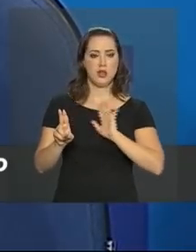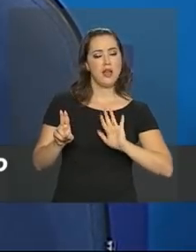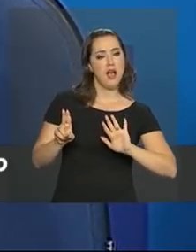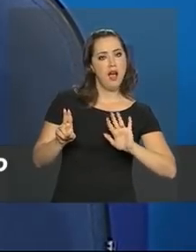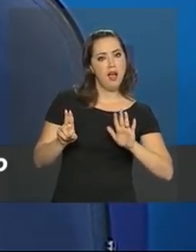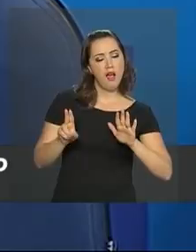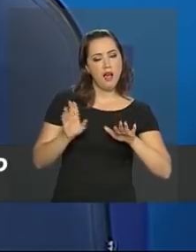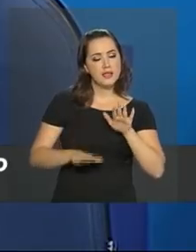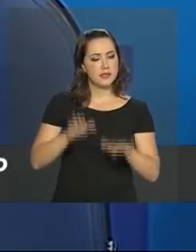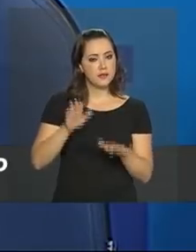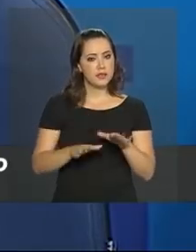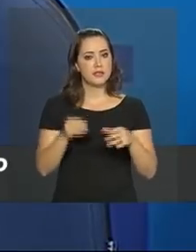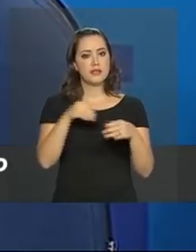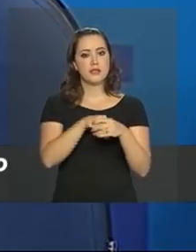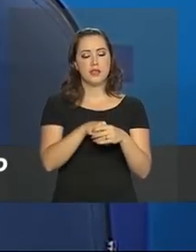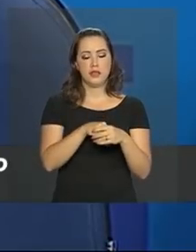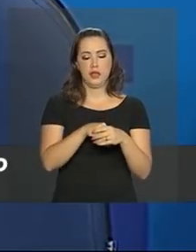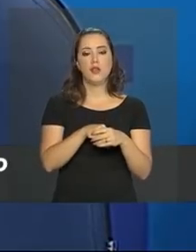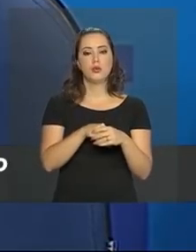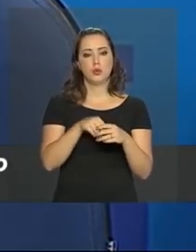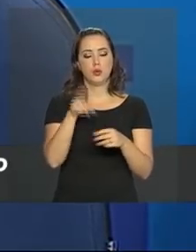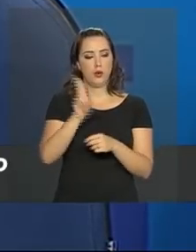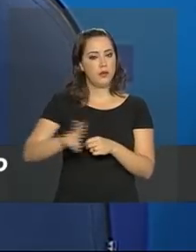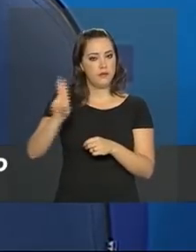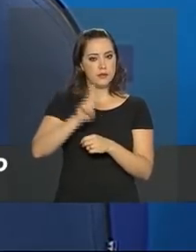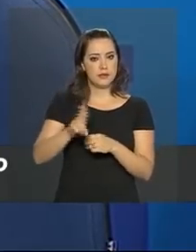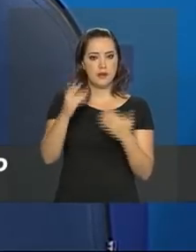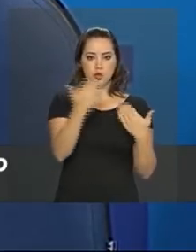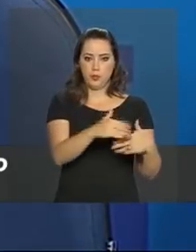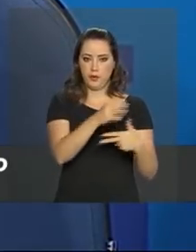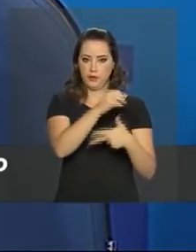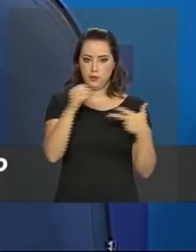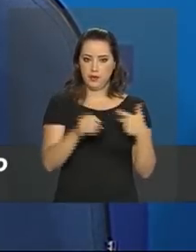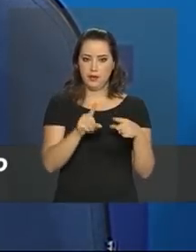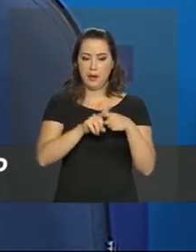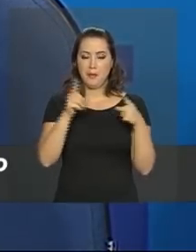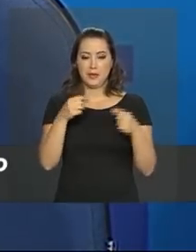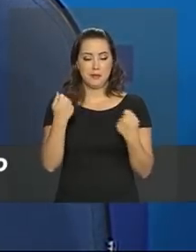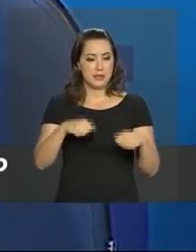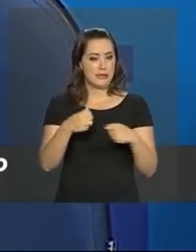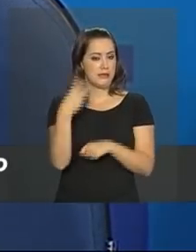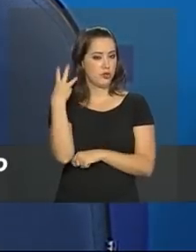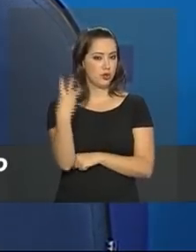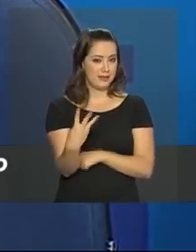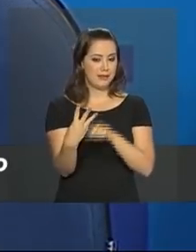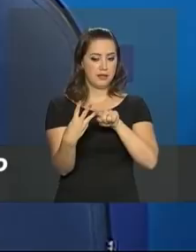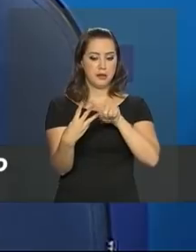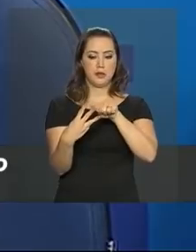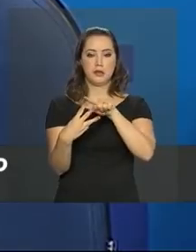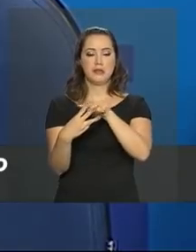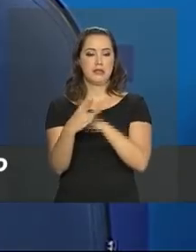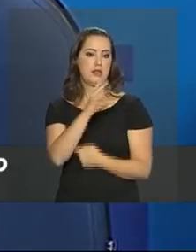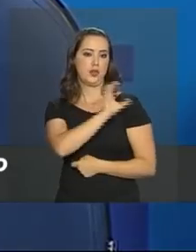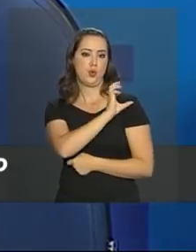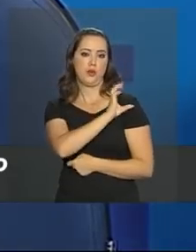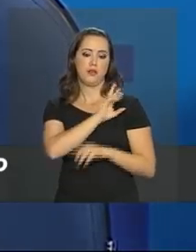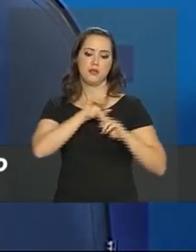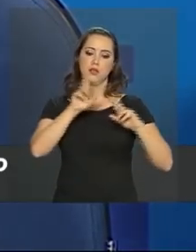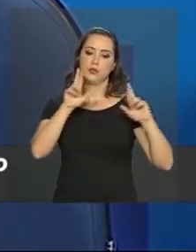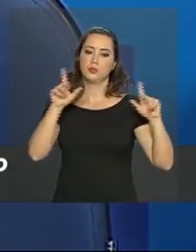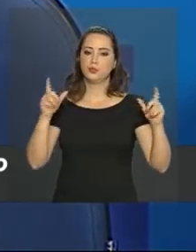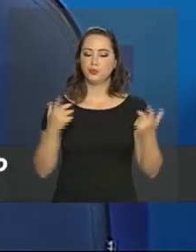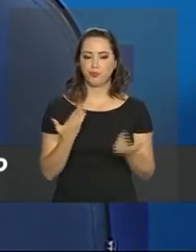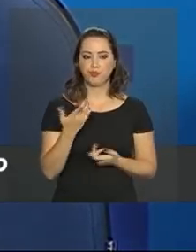universidade é três coordenações diferentes por exemplo porque o espaço físico assim permite não é nós temos